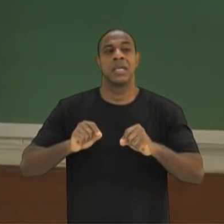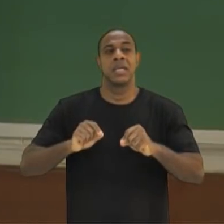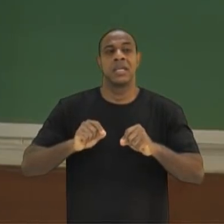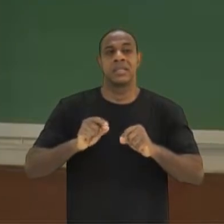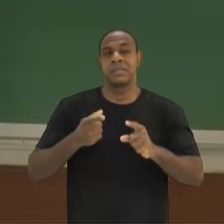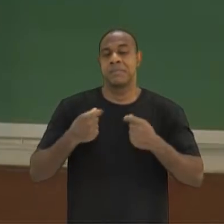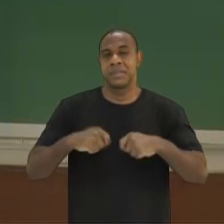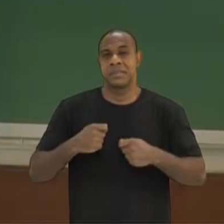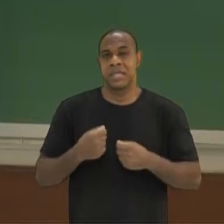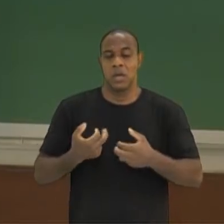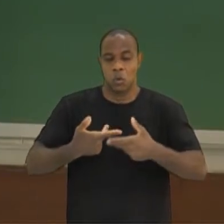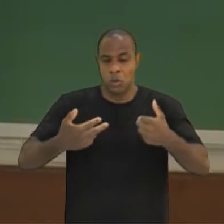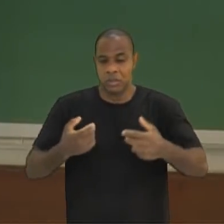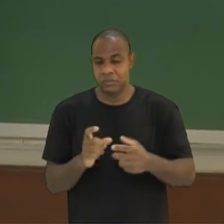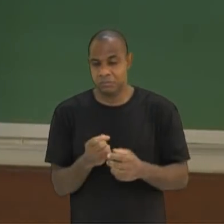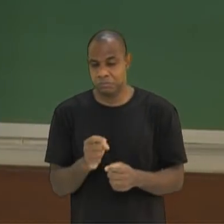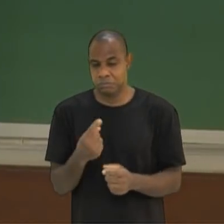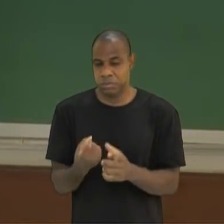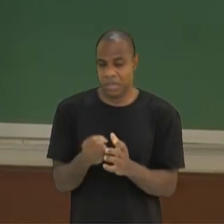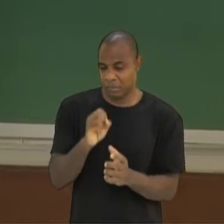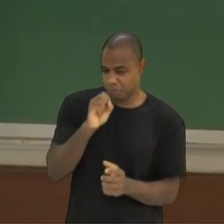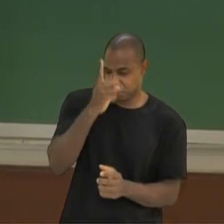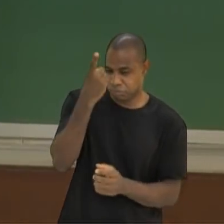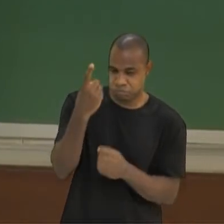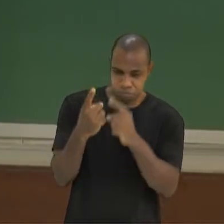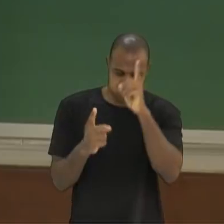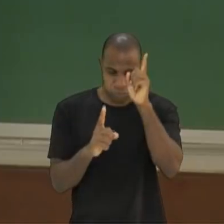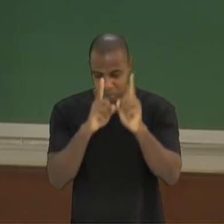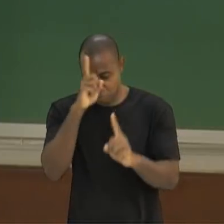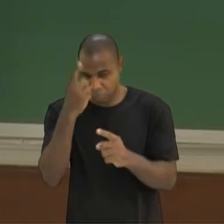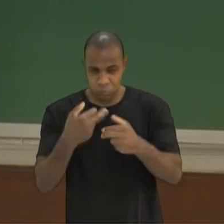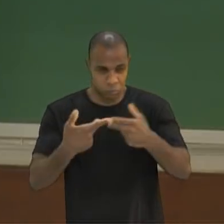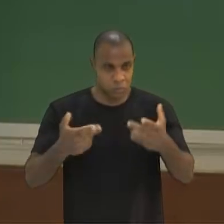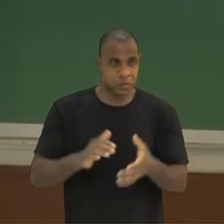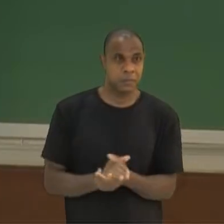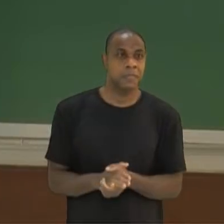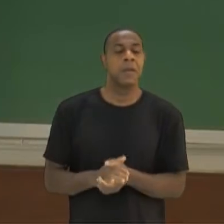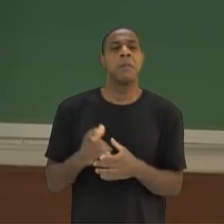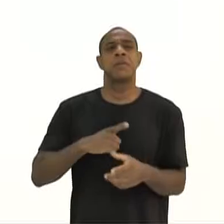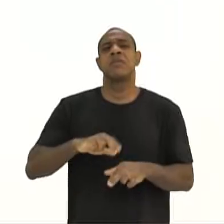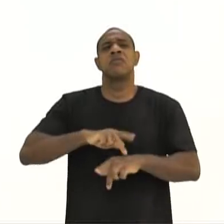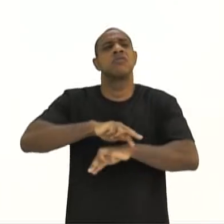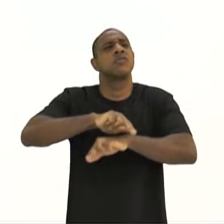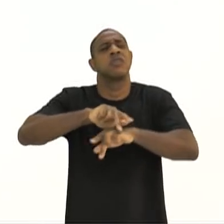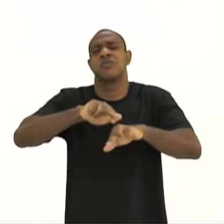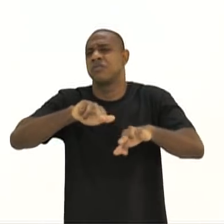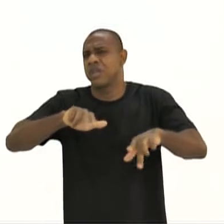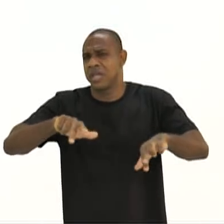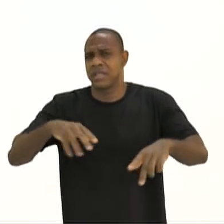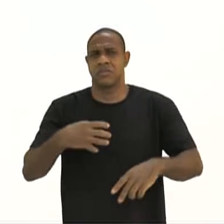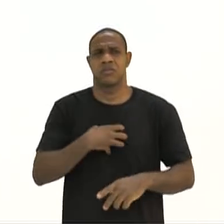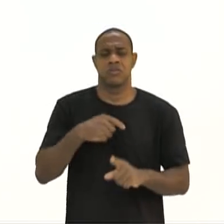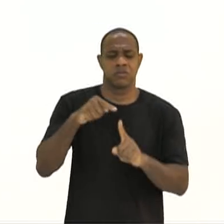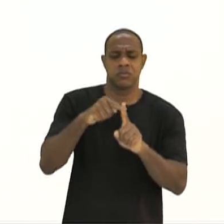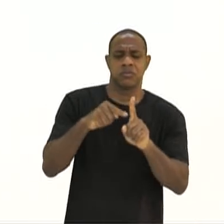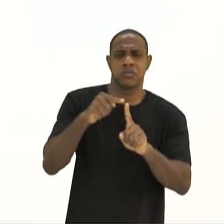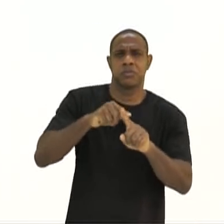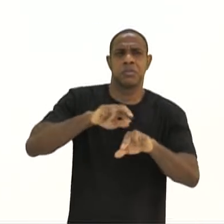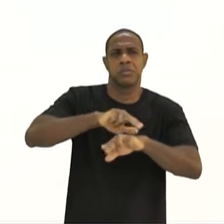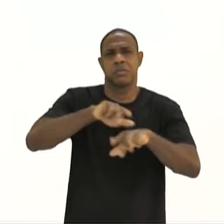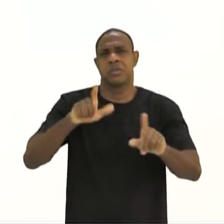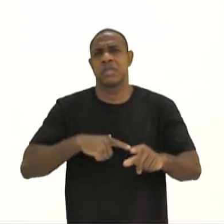criativo ali para produzir uma boa crônica. Elas podem assumir diferentes tons, né? Que são crônicas reflexivas,